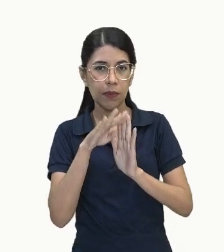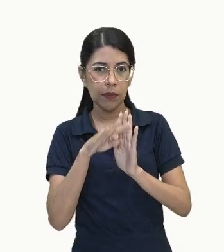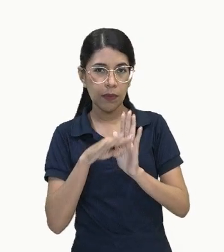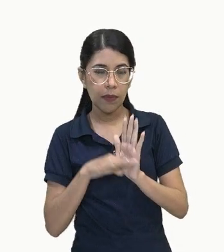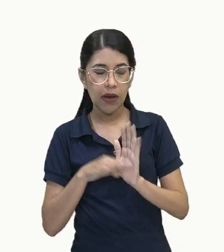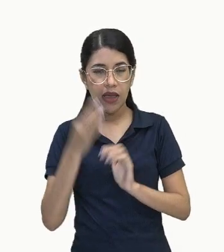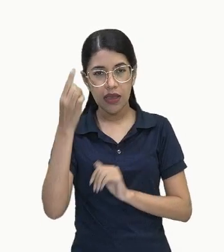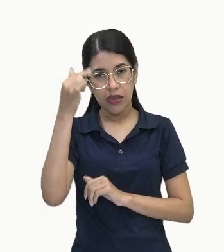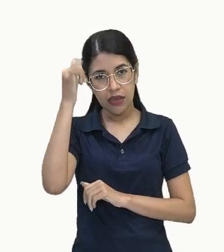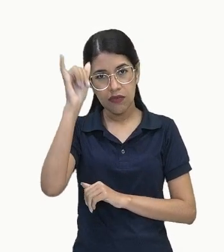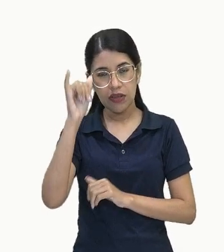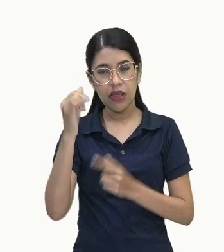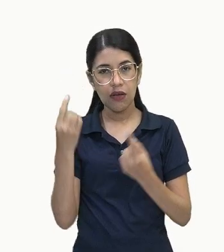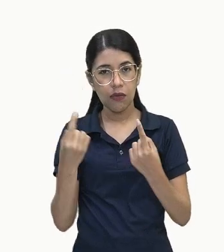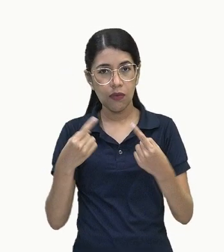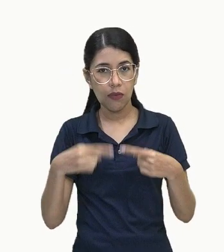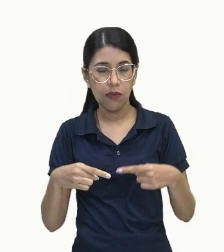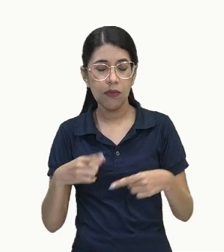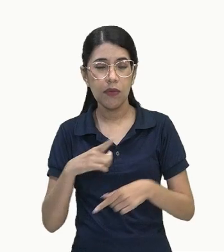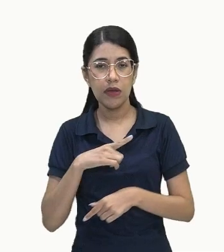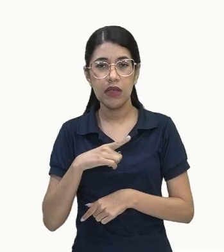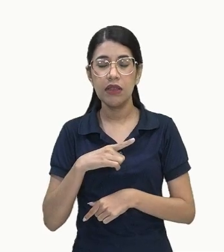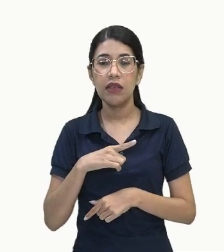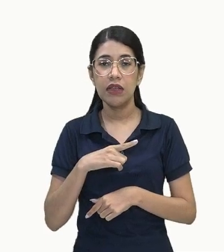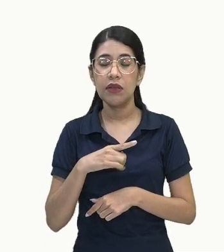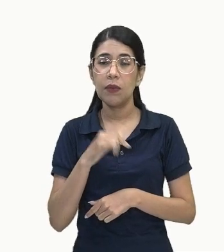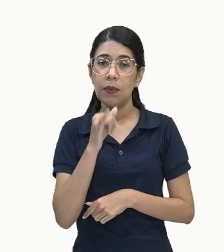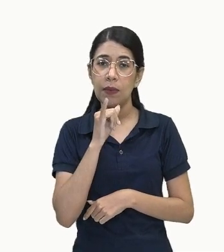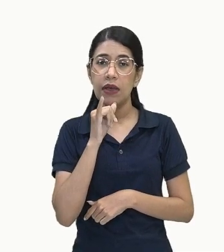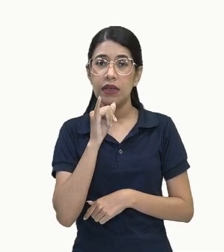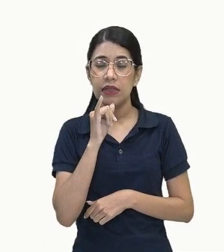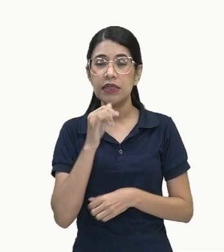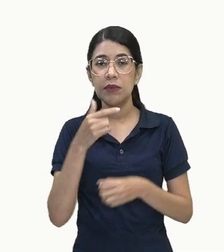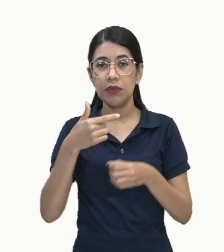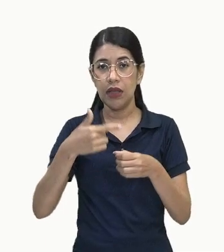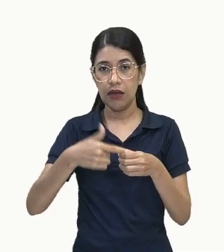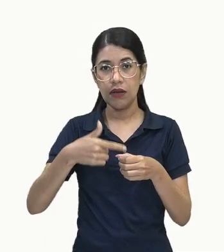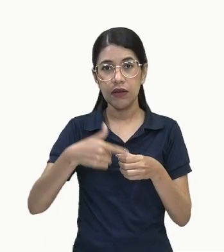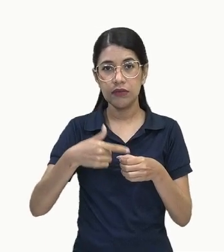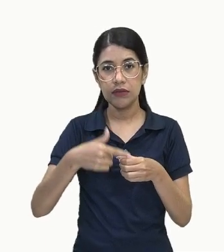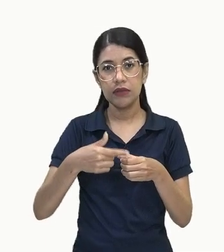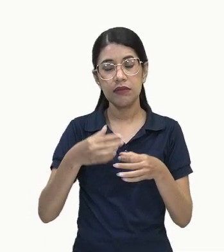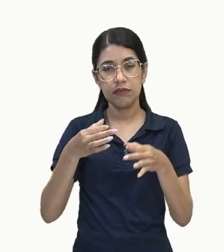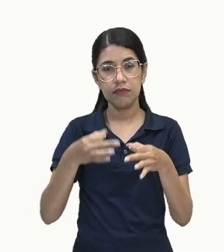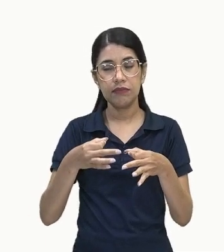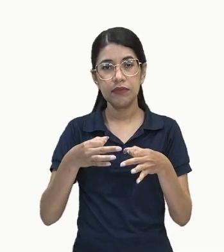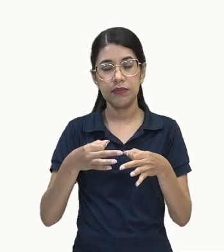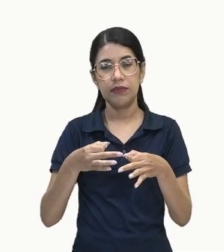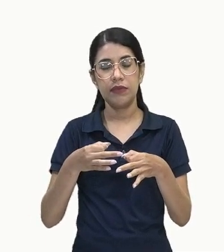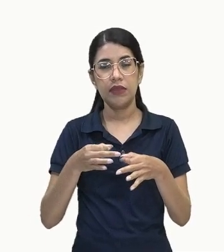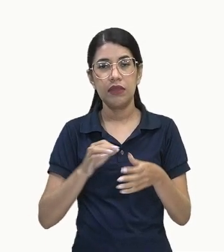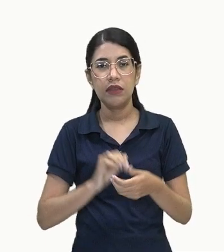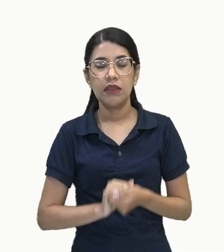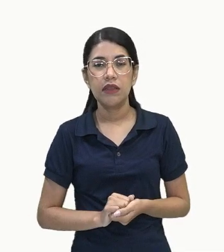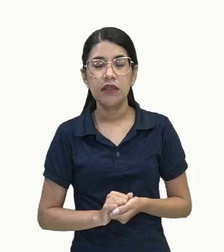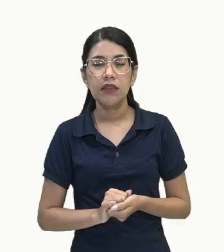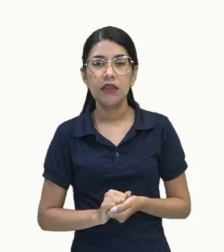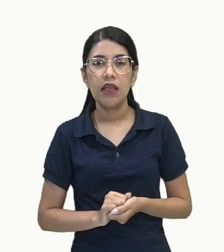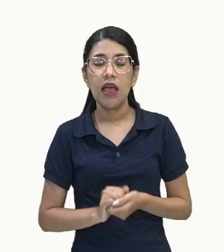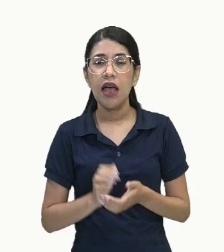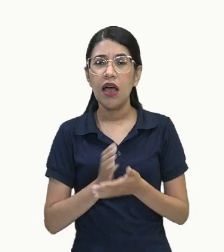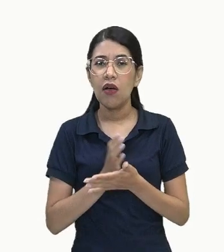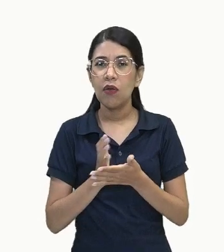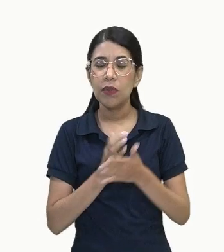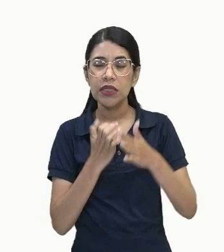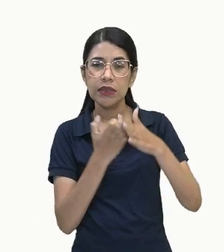a concorrência. Nesse caso específico, eu estou dando um exemplo fictício, tá, gente? De que várias empresas